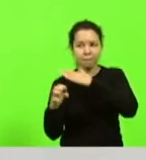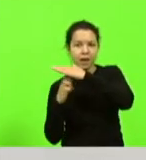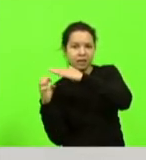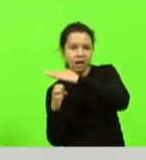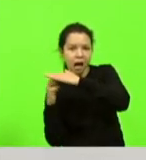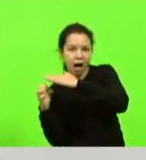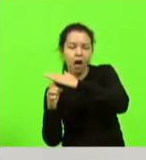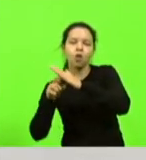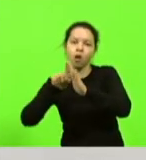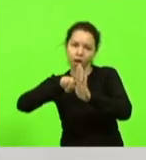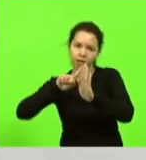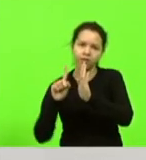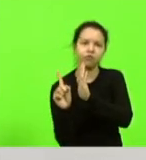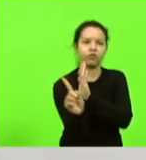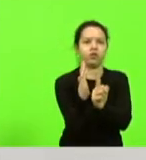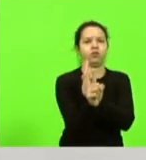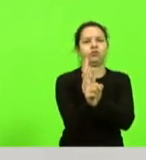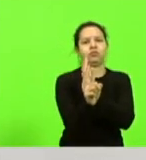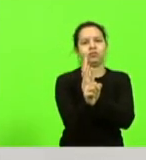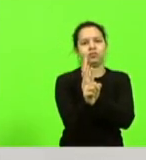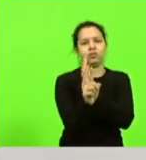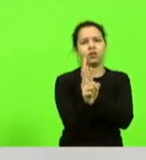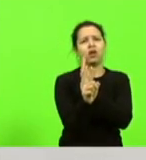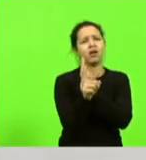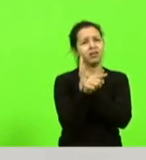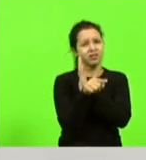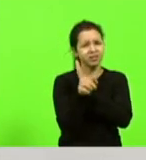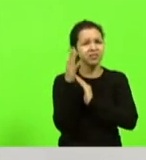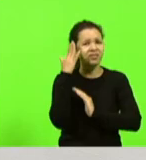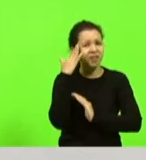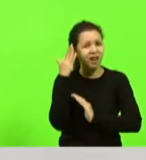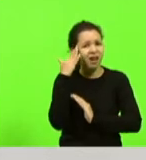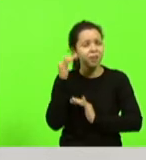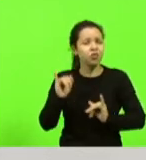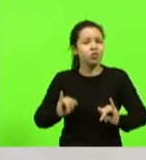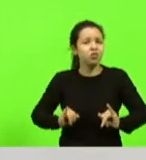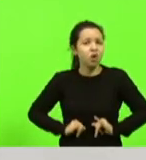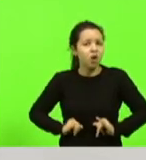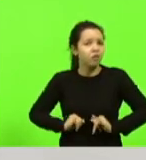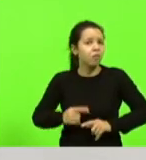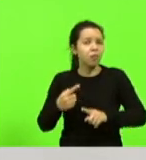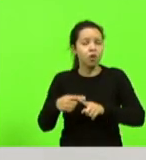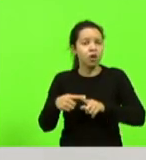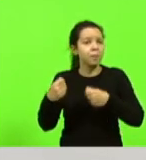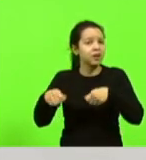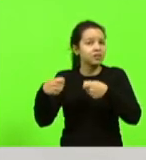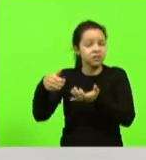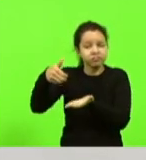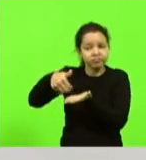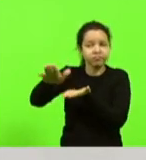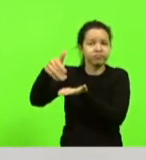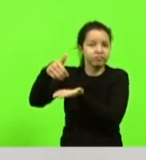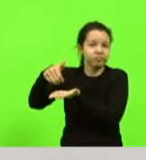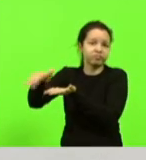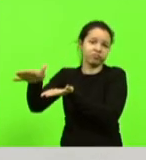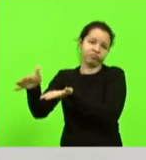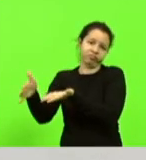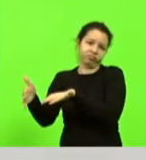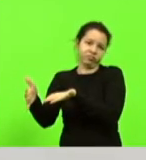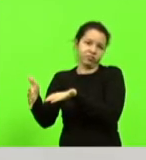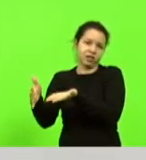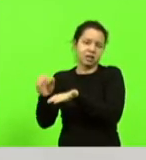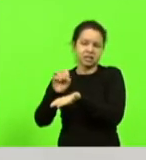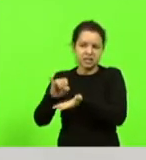Só Deus sabe a dor que você sente no coração de ter que demitir um funcionário. Se for por justa causa, faz com gosto. Mas se for